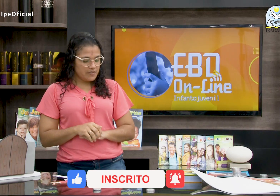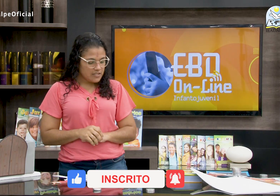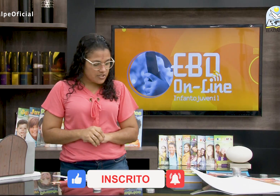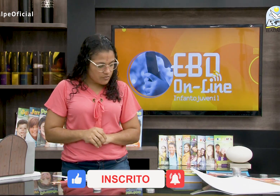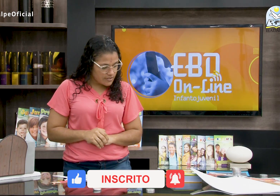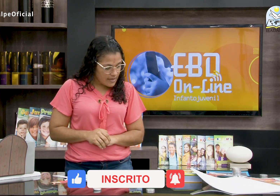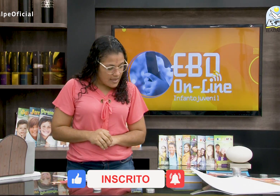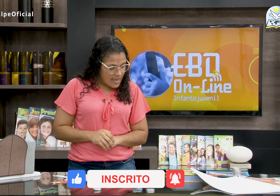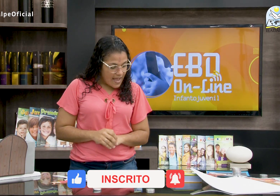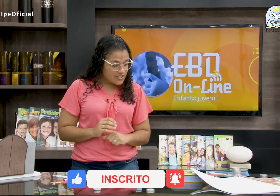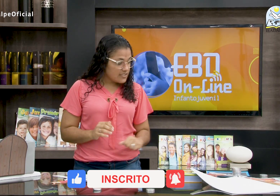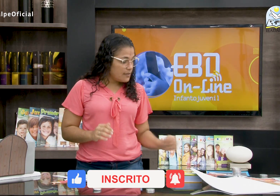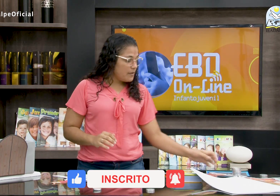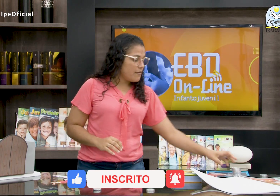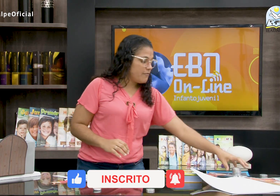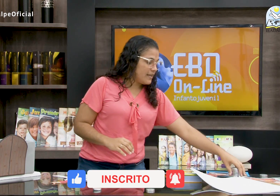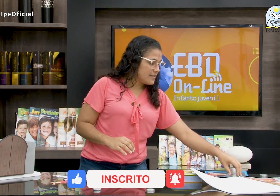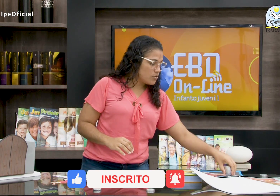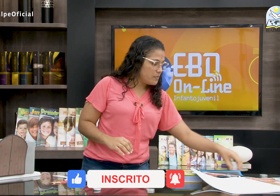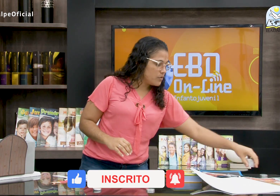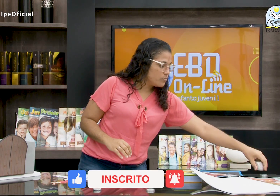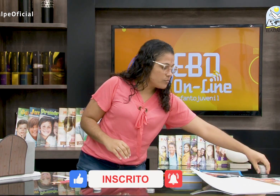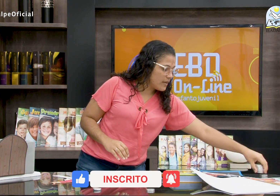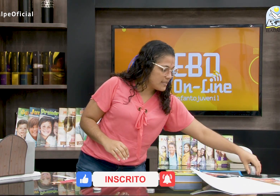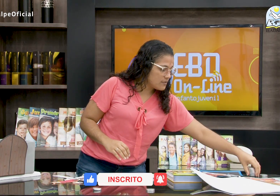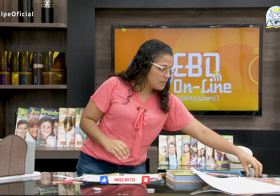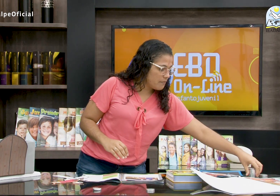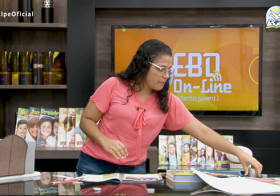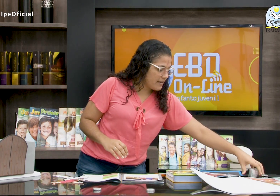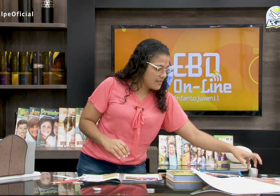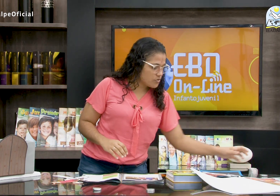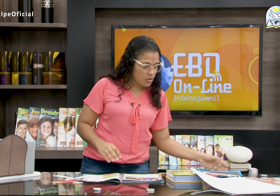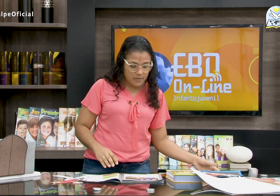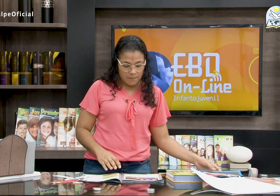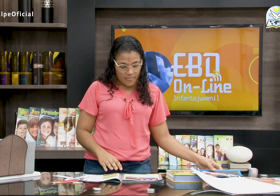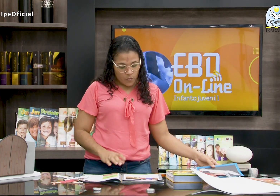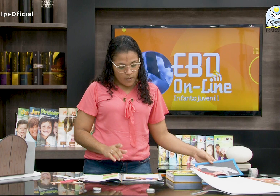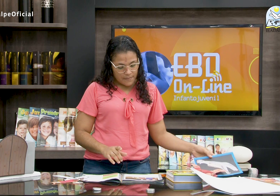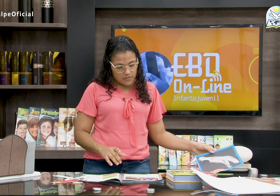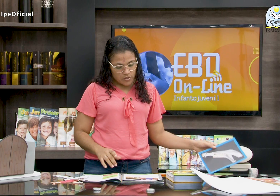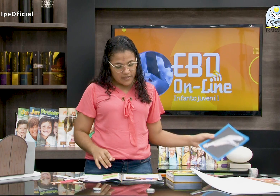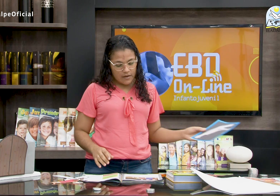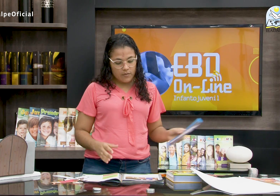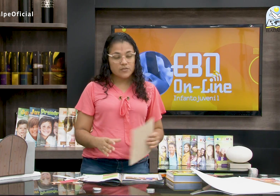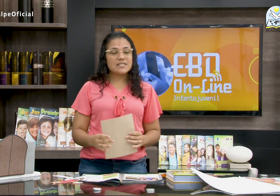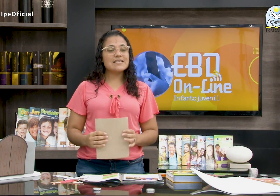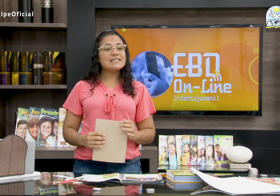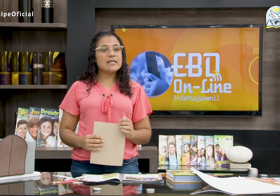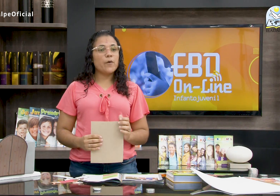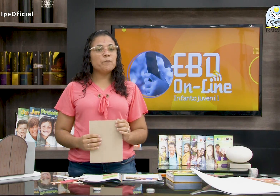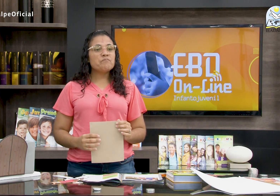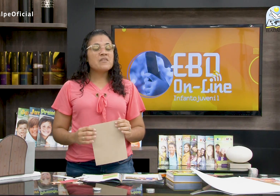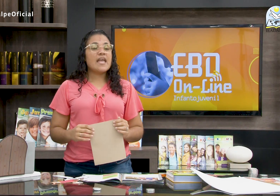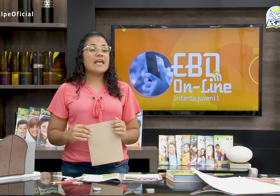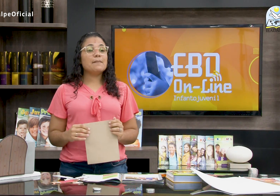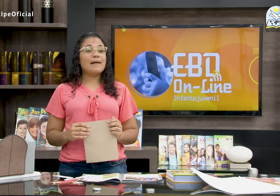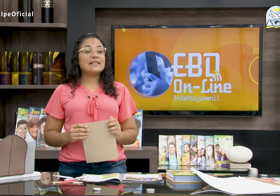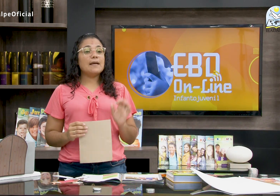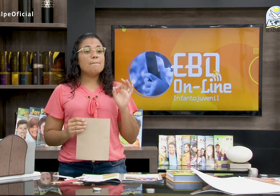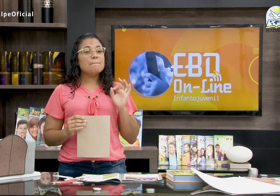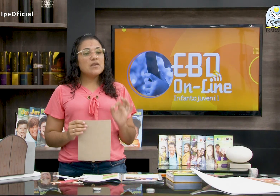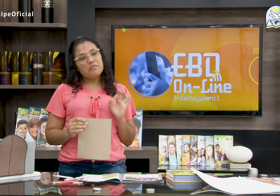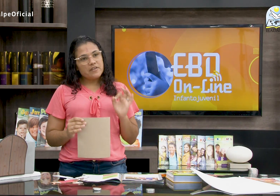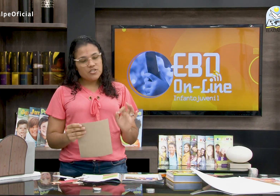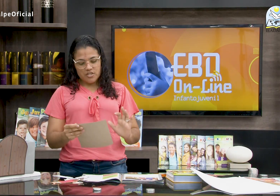dos filisteus, né? A gente também vai falar sobre a lição também vai falar sobre um episódio que é quando Sansão, ele